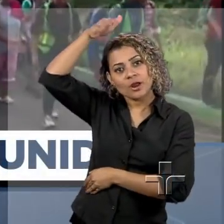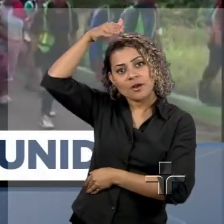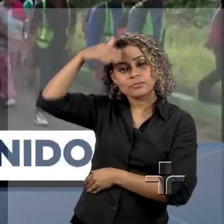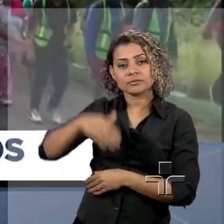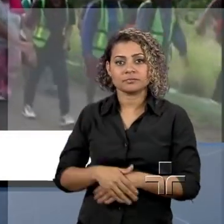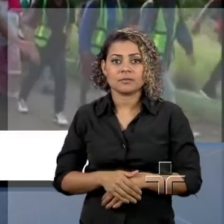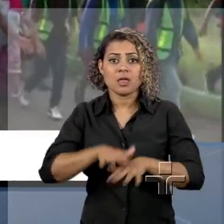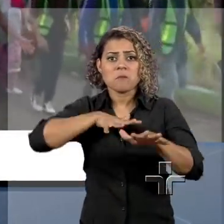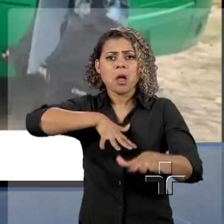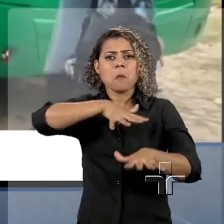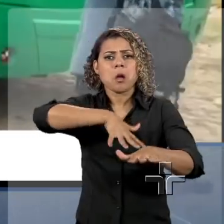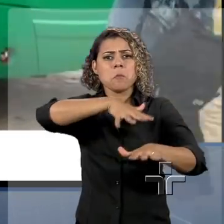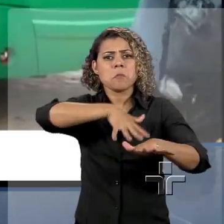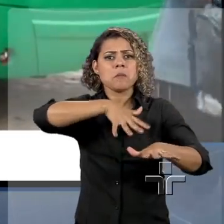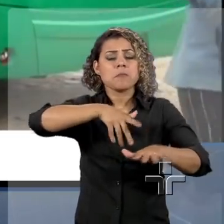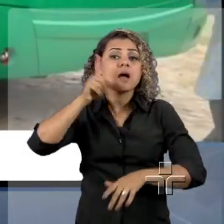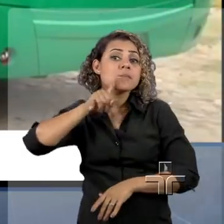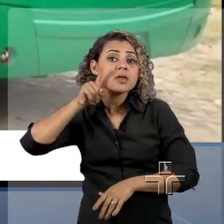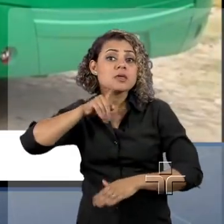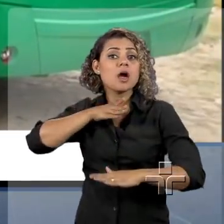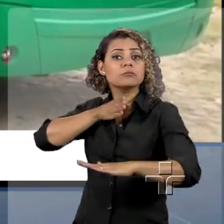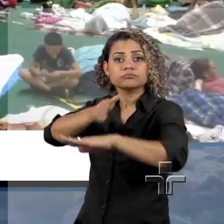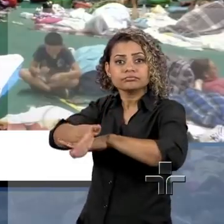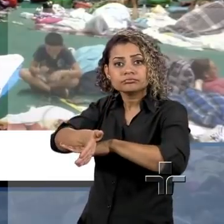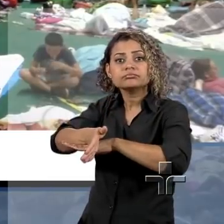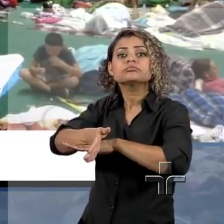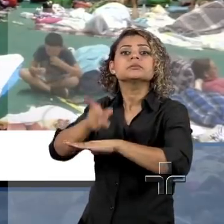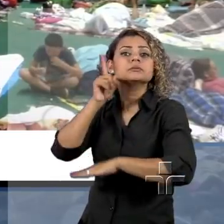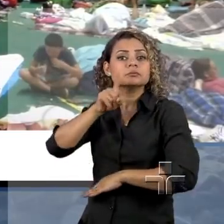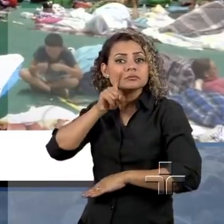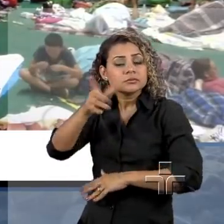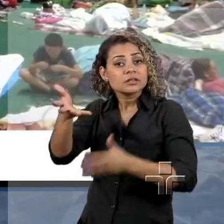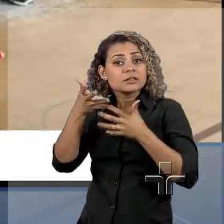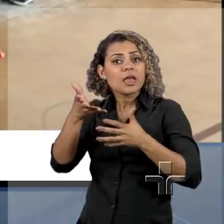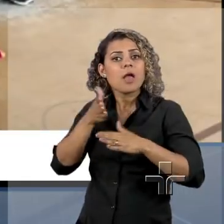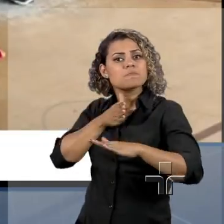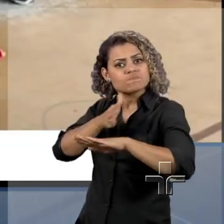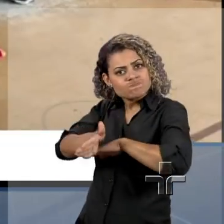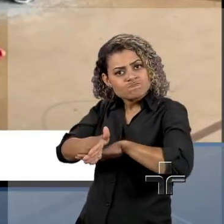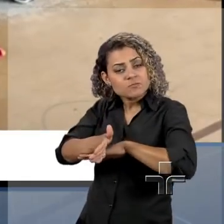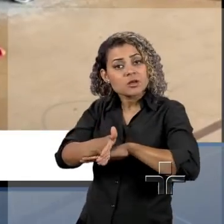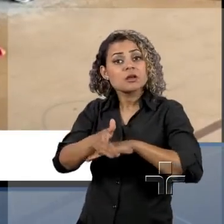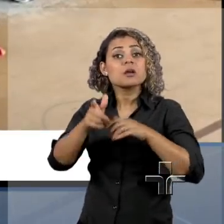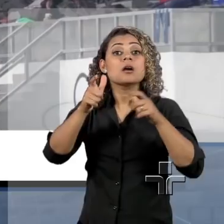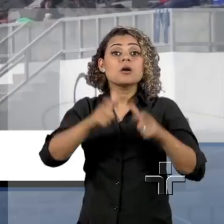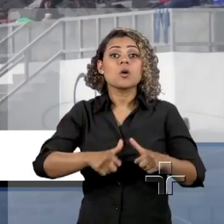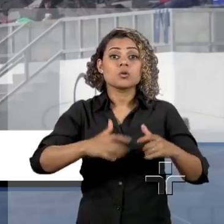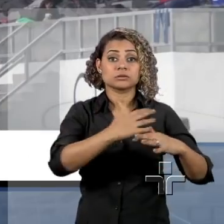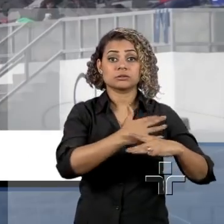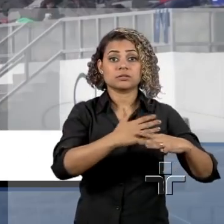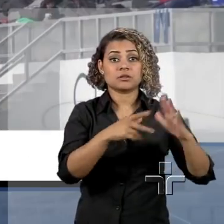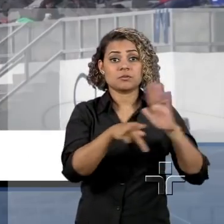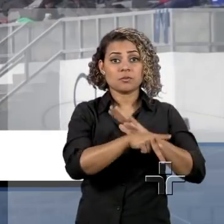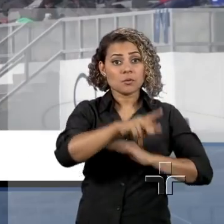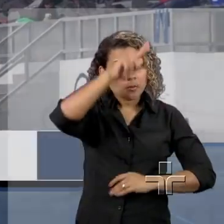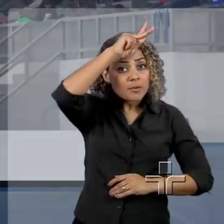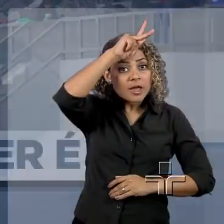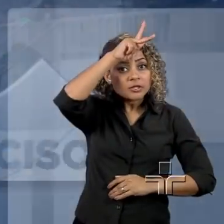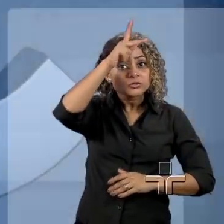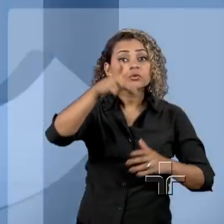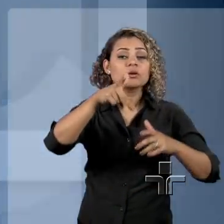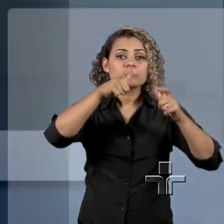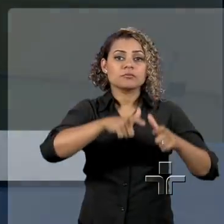de centro-americanos rumo aos Estados Unidos chega à Cidade do México e monta acampamento em estádio de